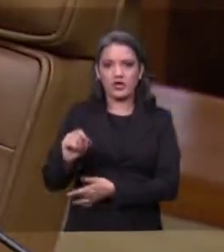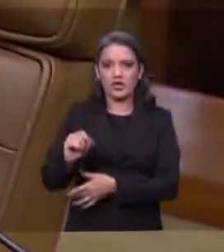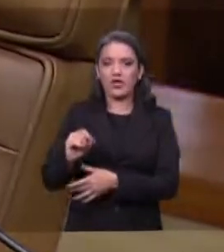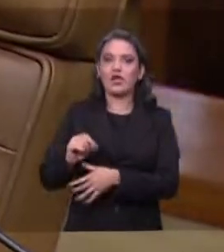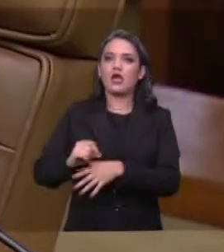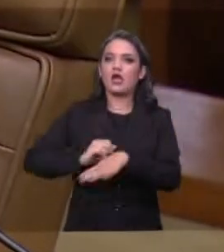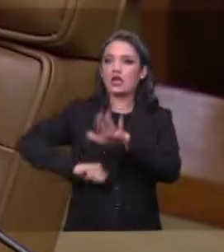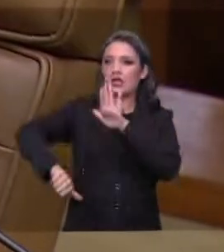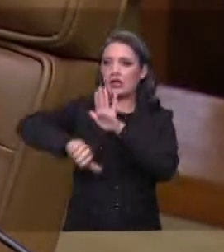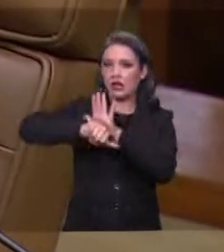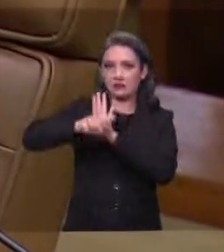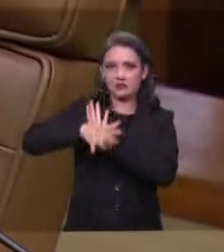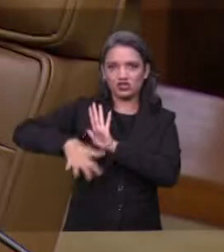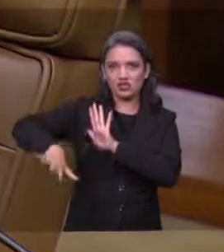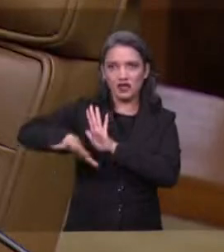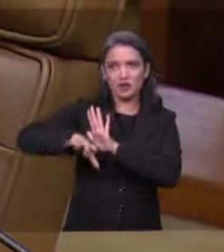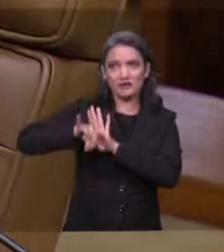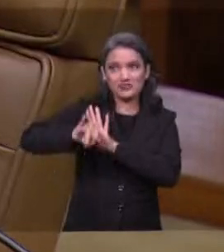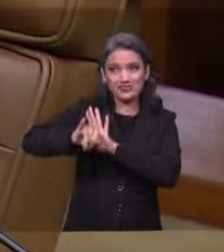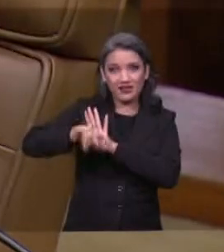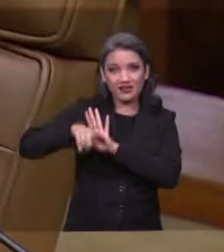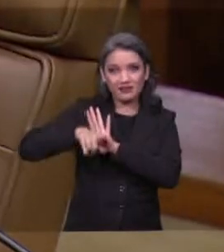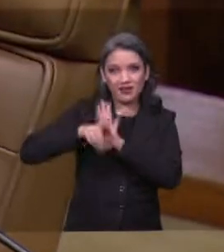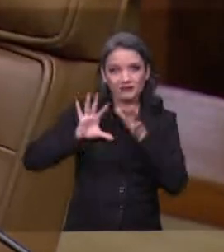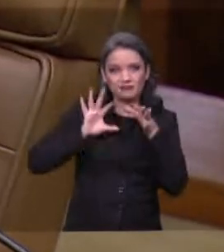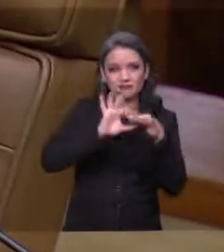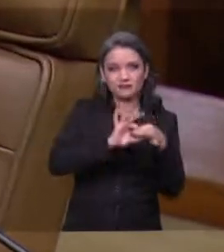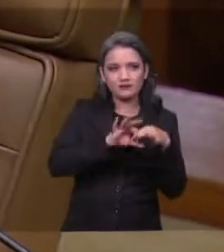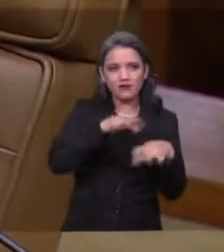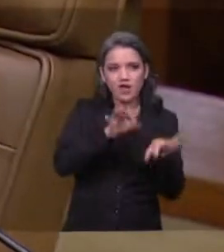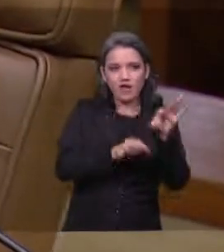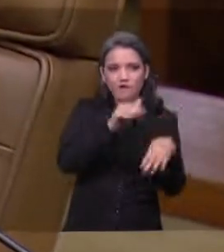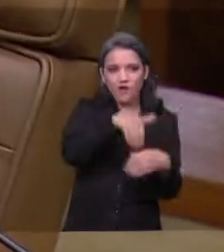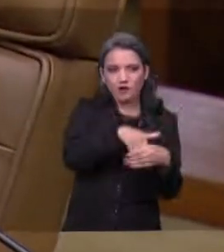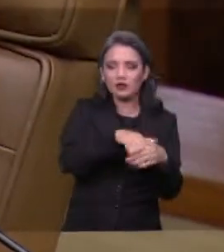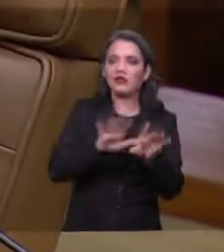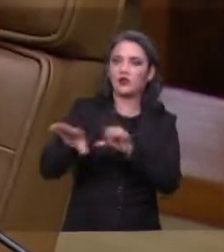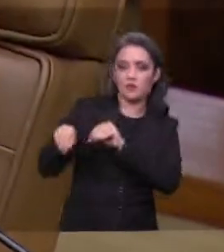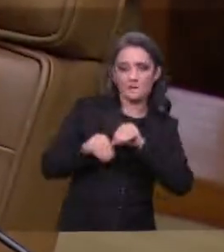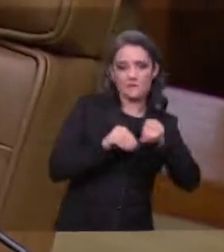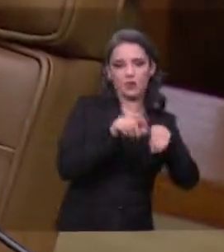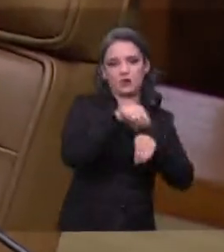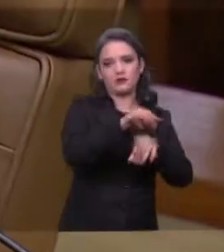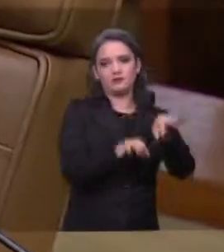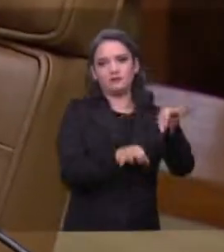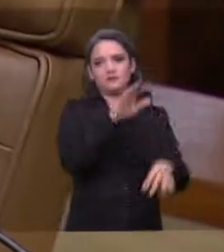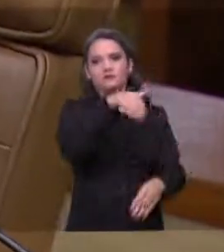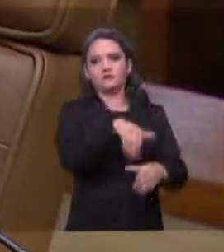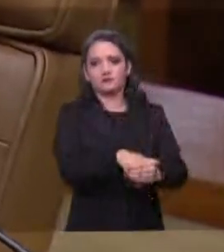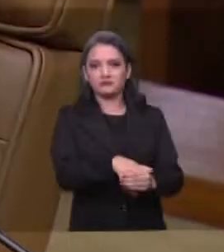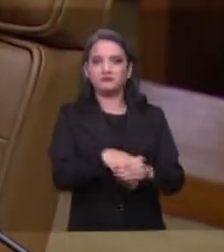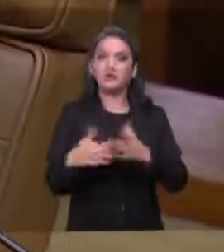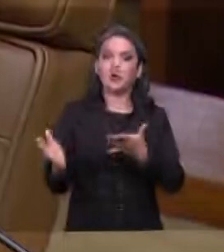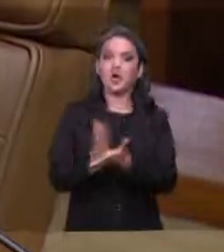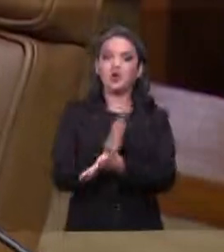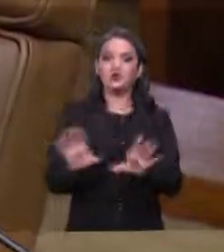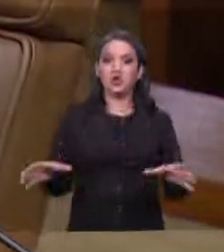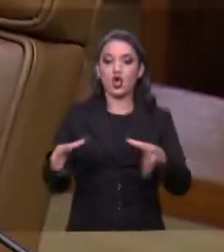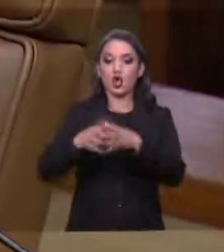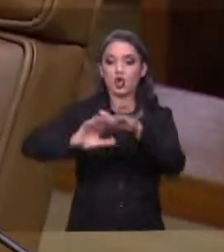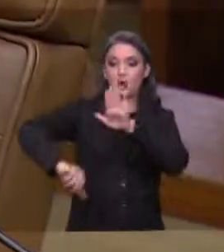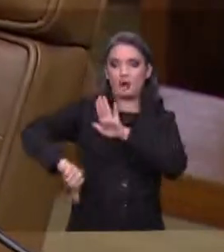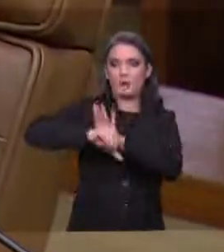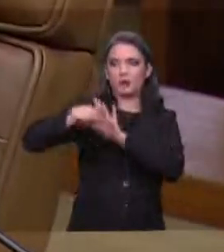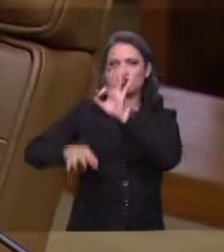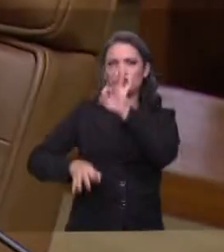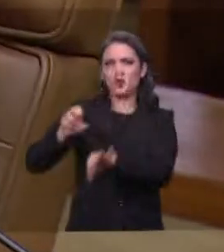com os eleitorais são todos da Justiça Eleitoral. Então, as organizações criminosas que nós julgamos aqui foram para a